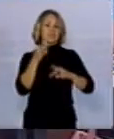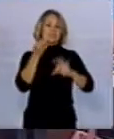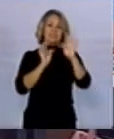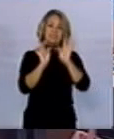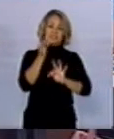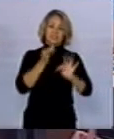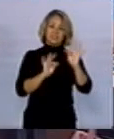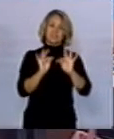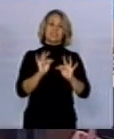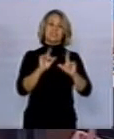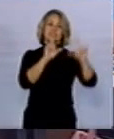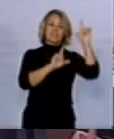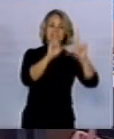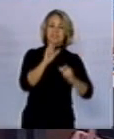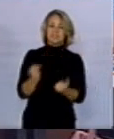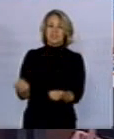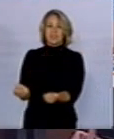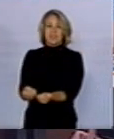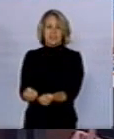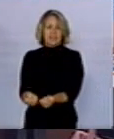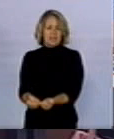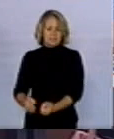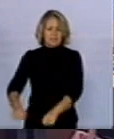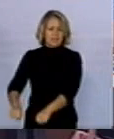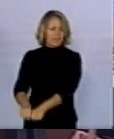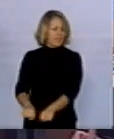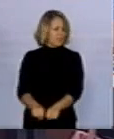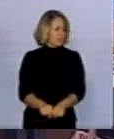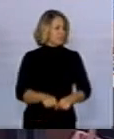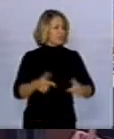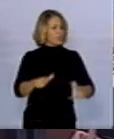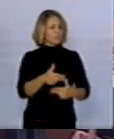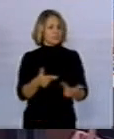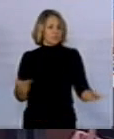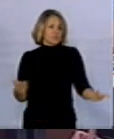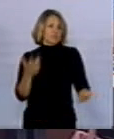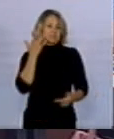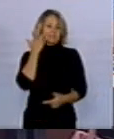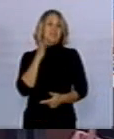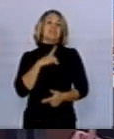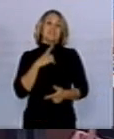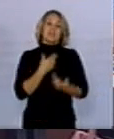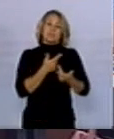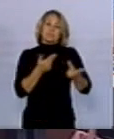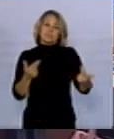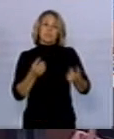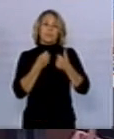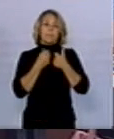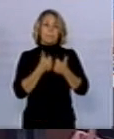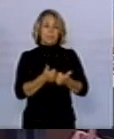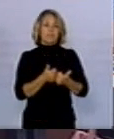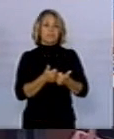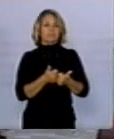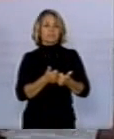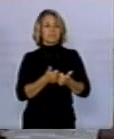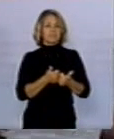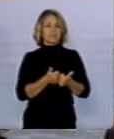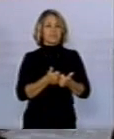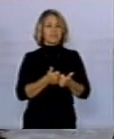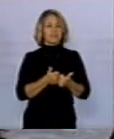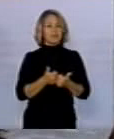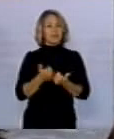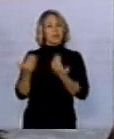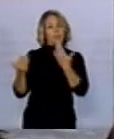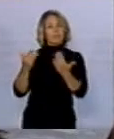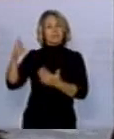cabo e outros meios confinados, que suportam também a banda larga, ou seja, tem um efeito positivo de spillover sobre outros